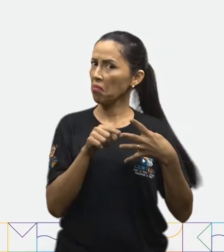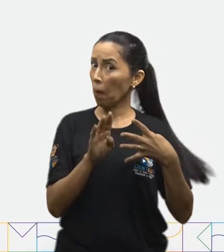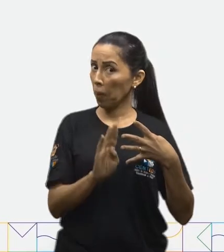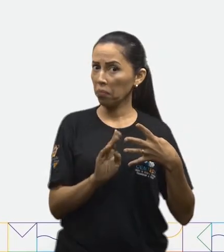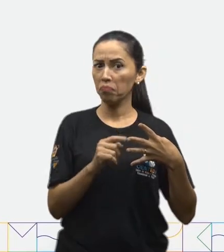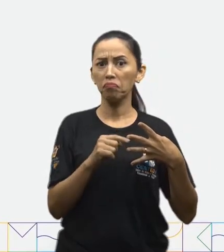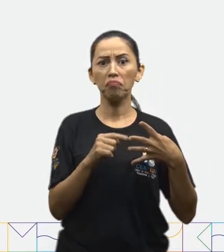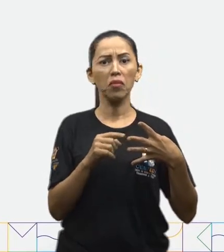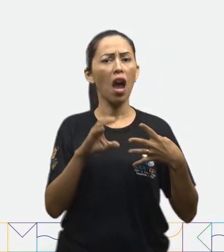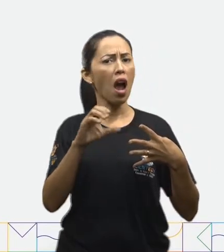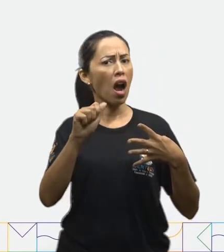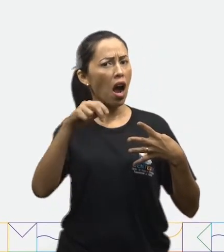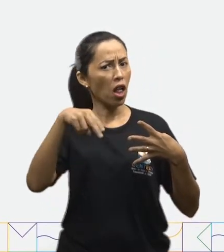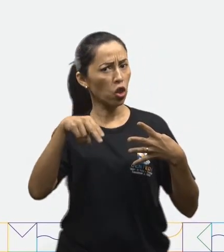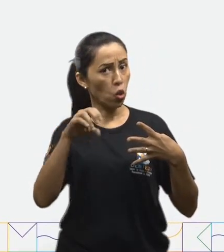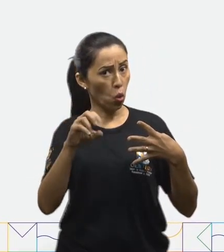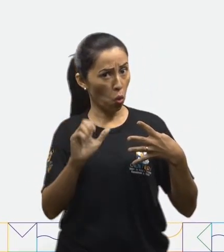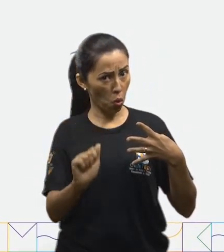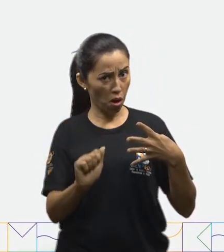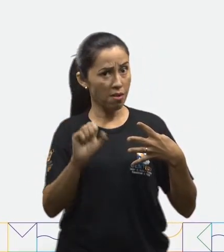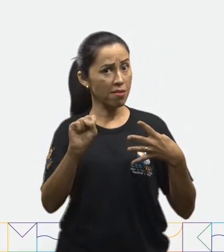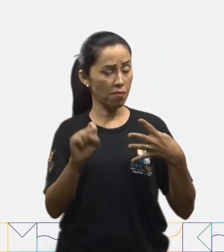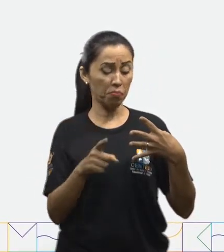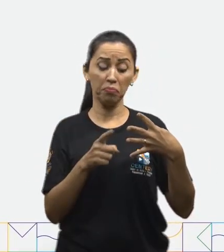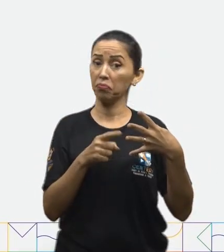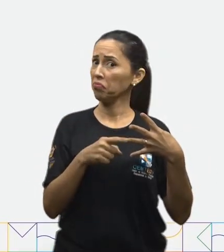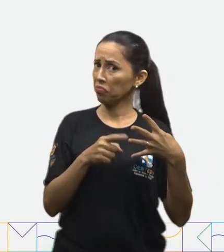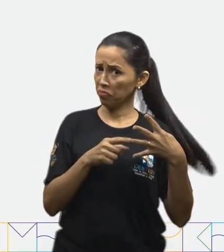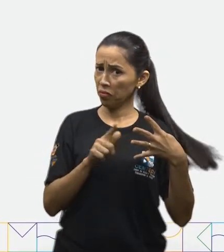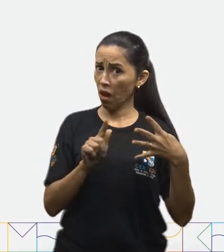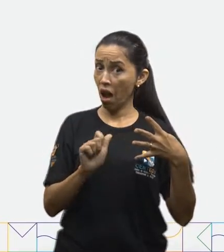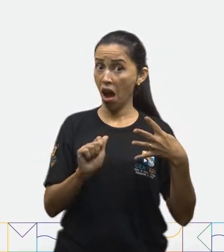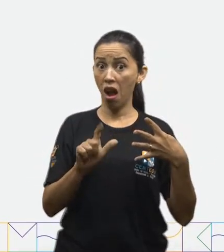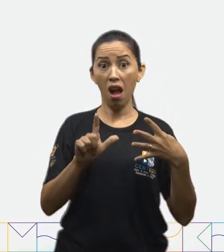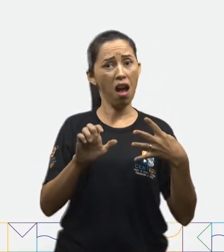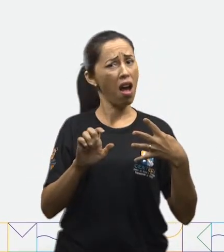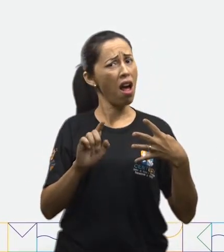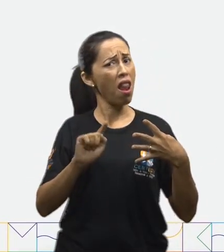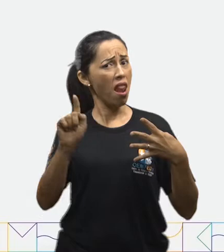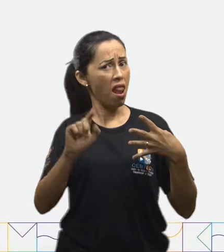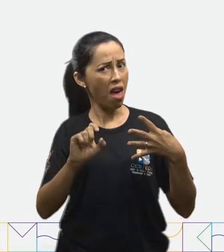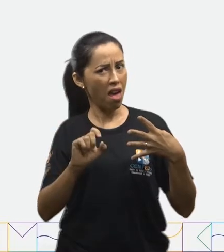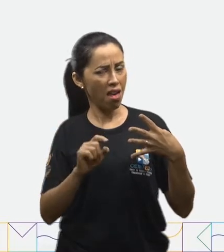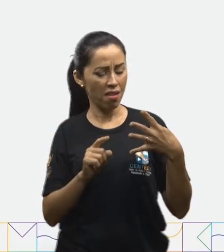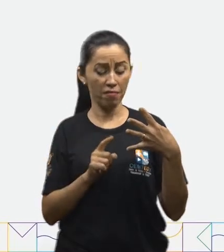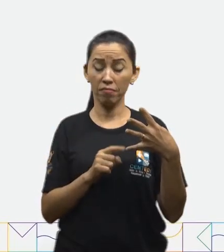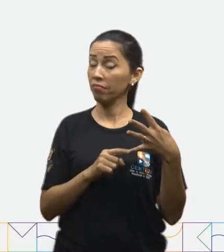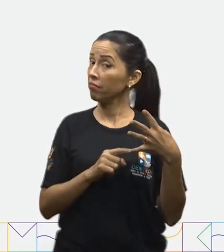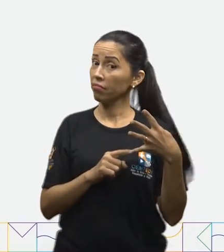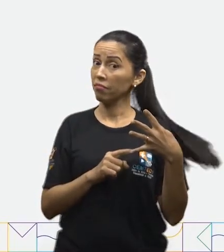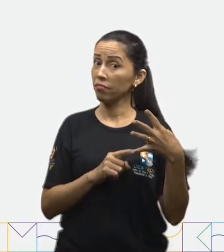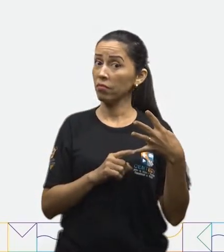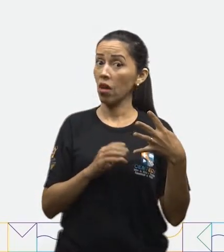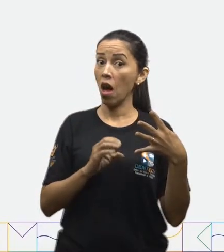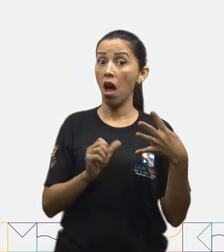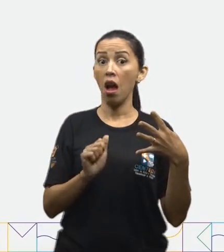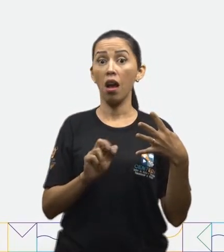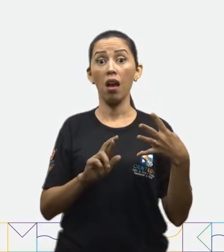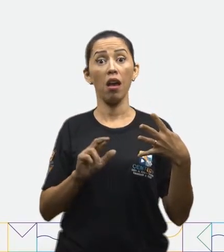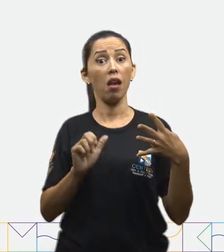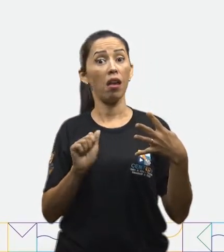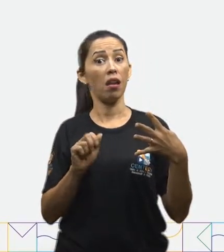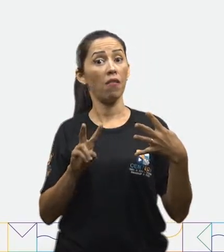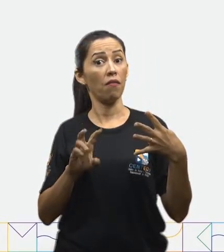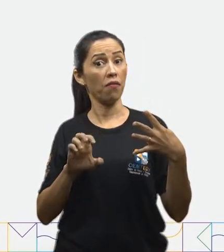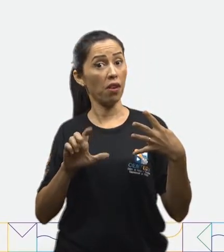B, canoas. Alternativa C, galés. E alternativa D,